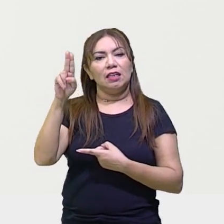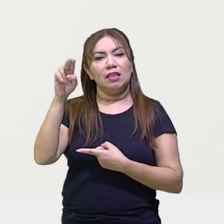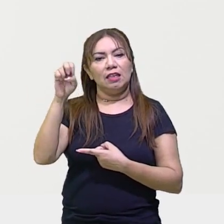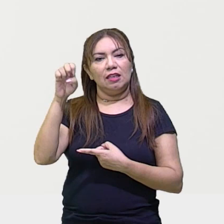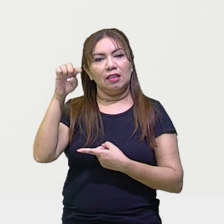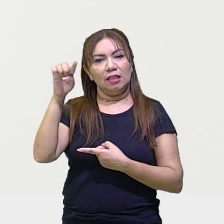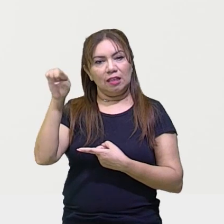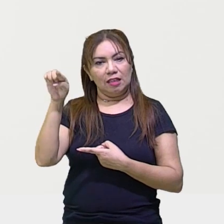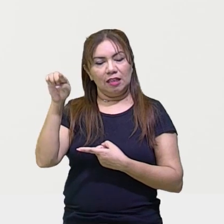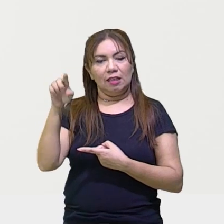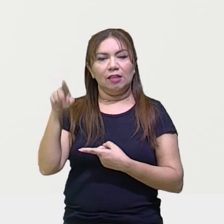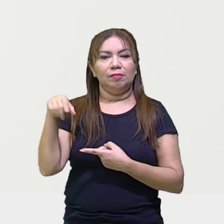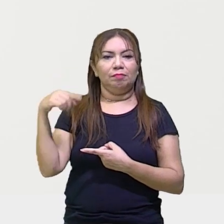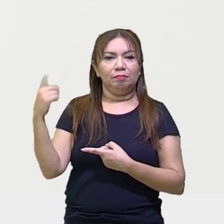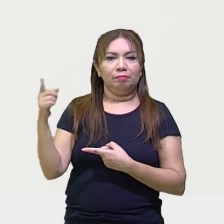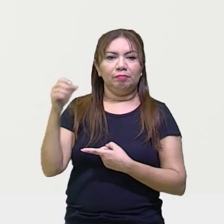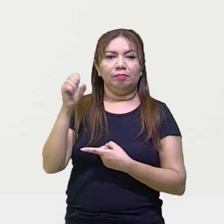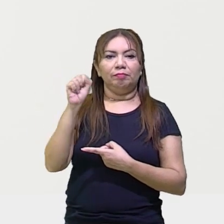saruê,